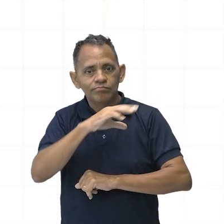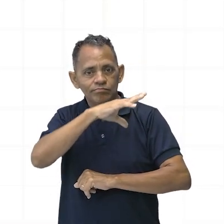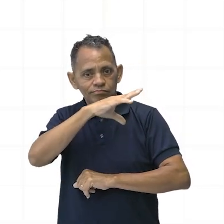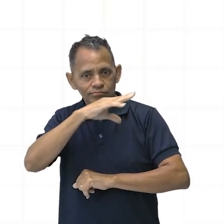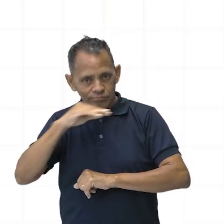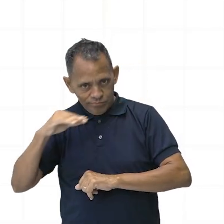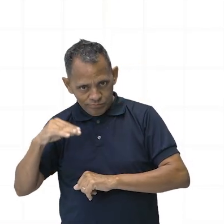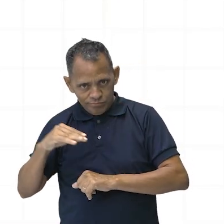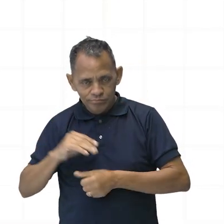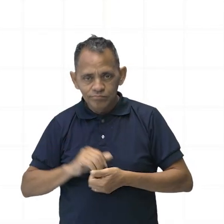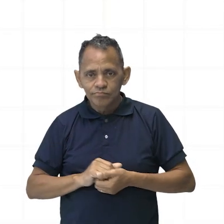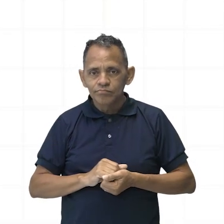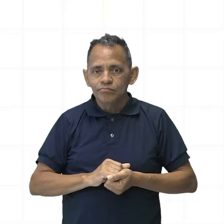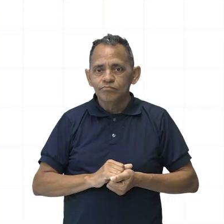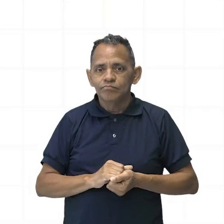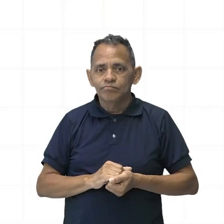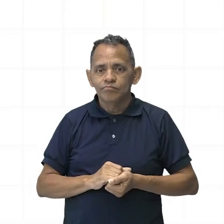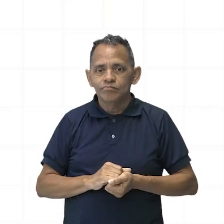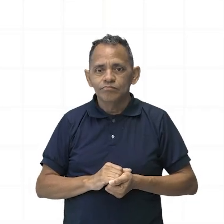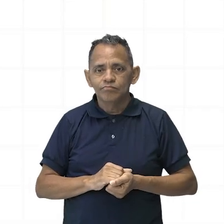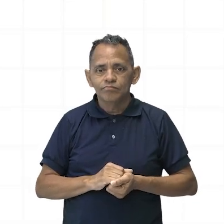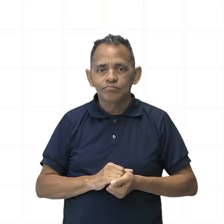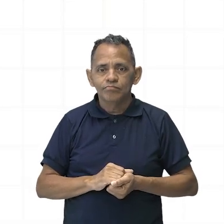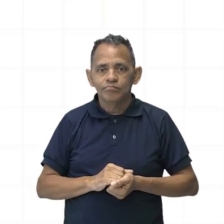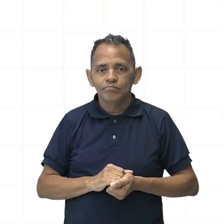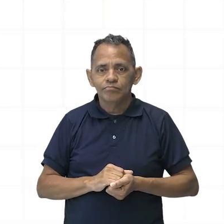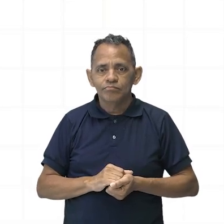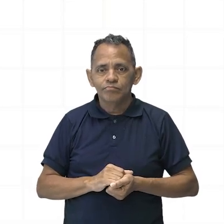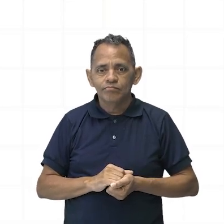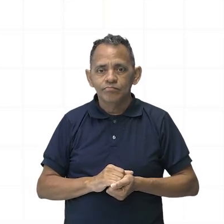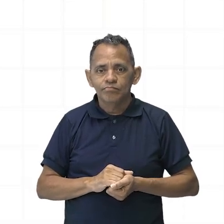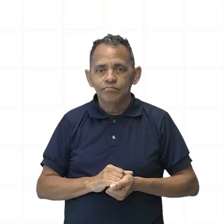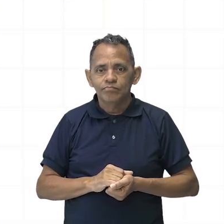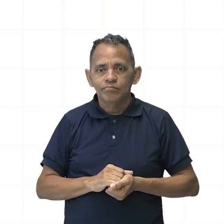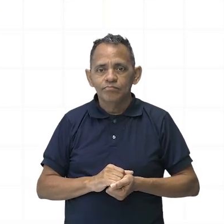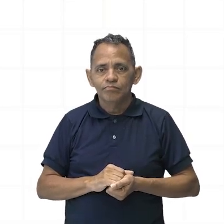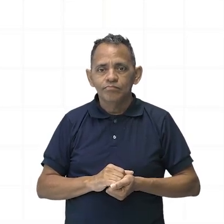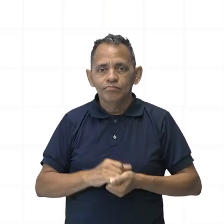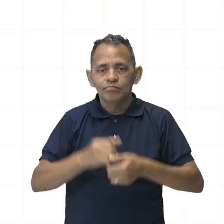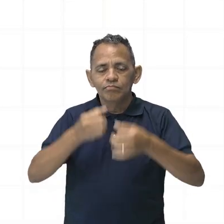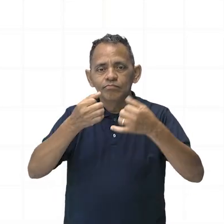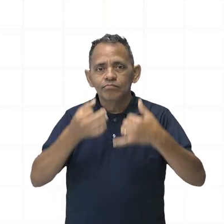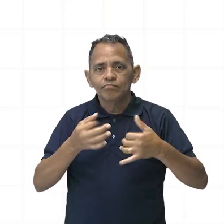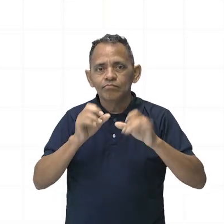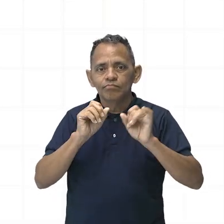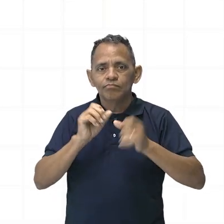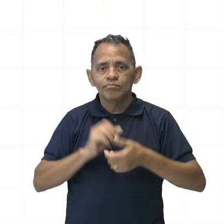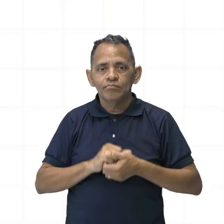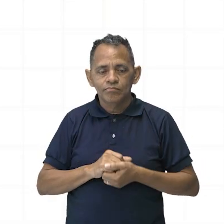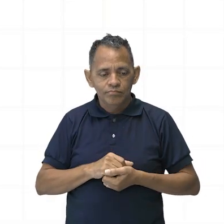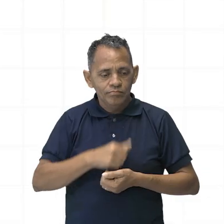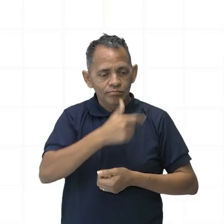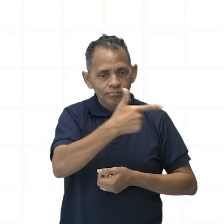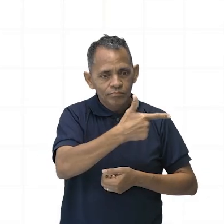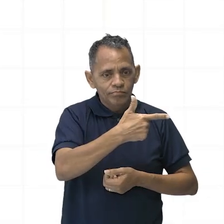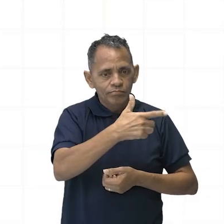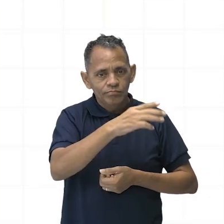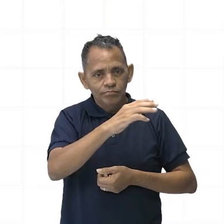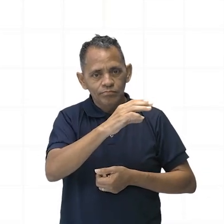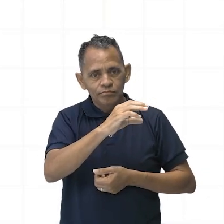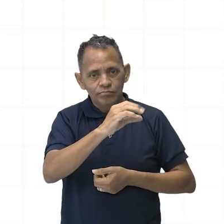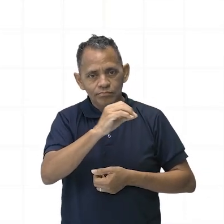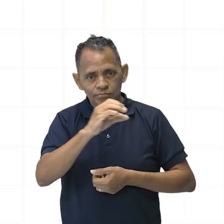de 200 crianças, ó. A soma total é 200 crianças, certo? E aí, o que ele fala? Ó?